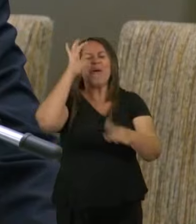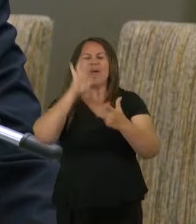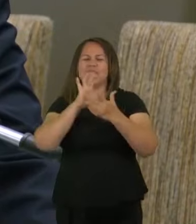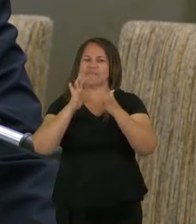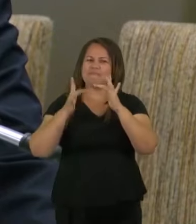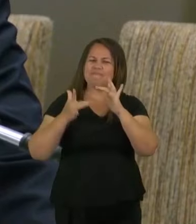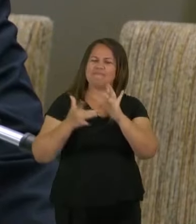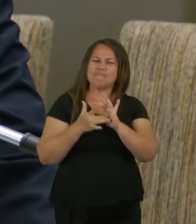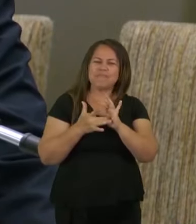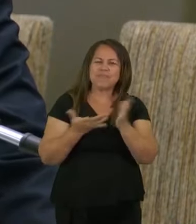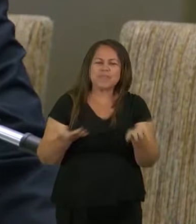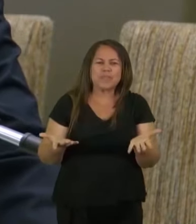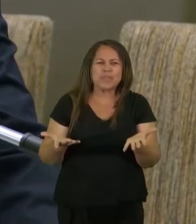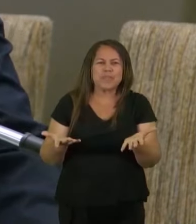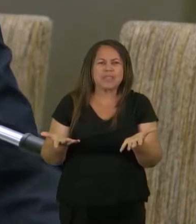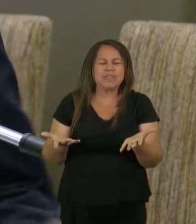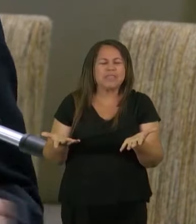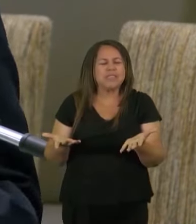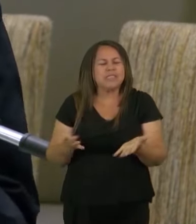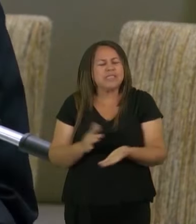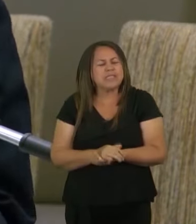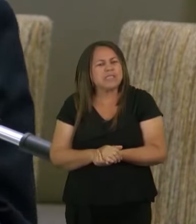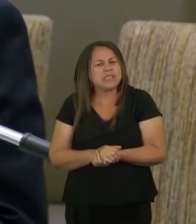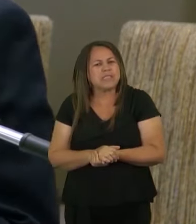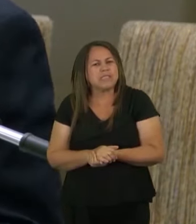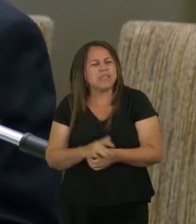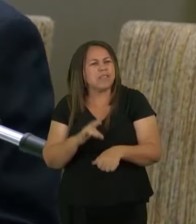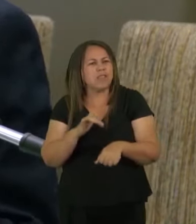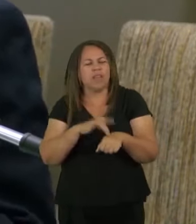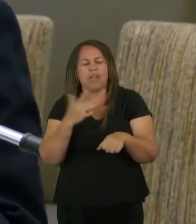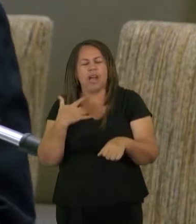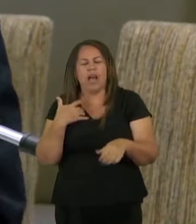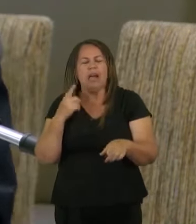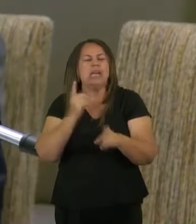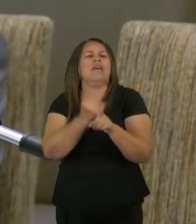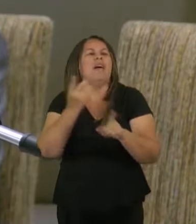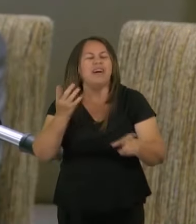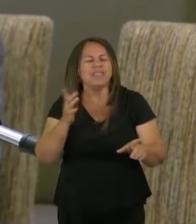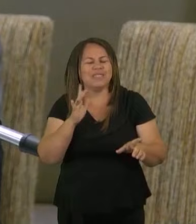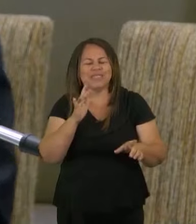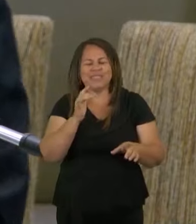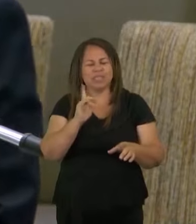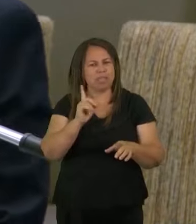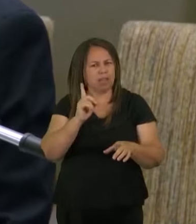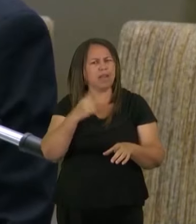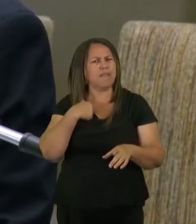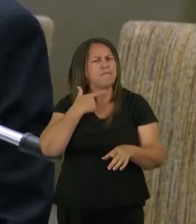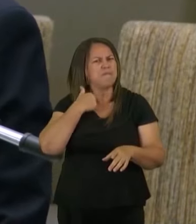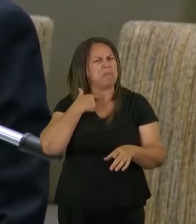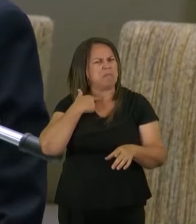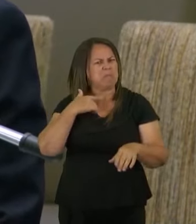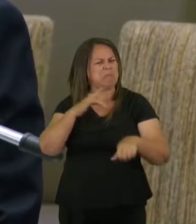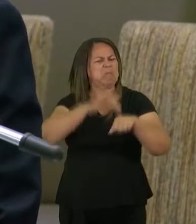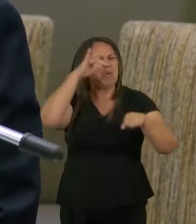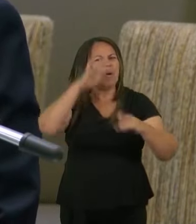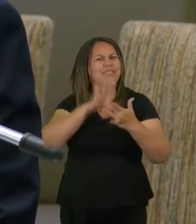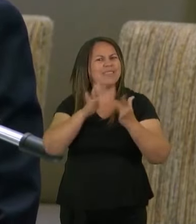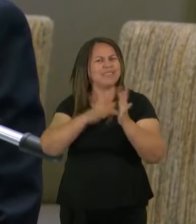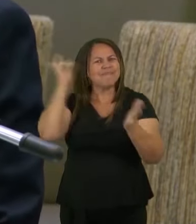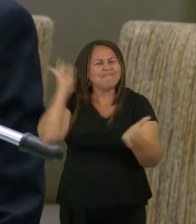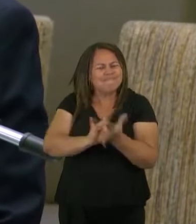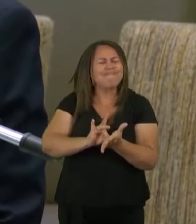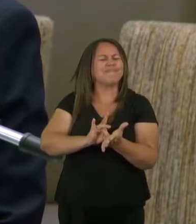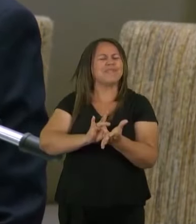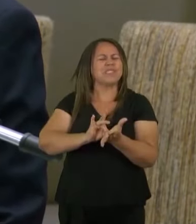veste. Esse toque não foi um acidente, foi intencional.